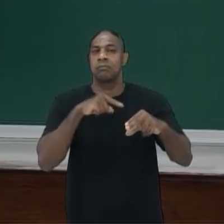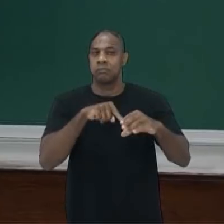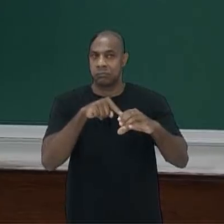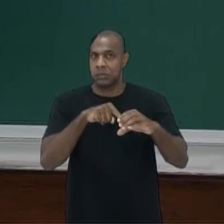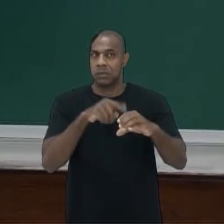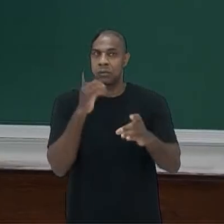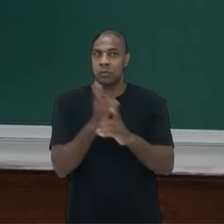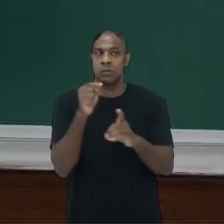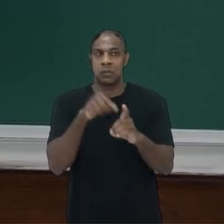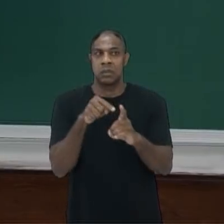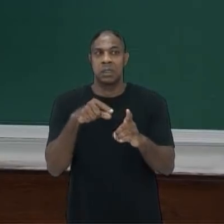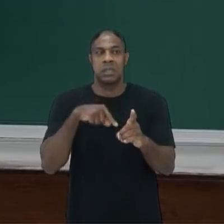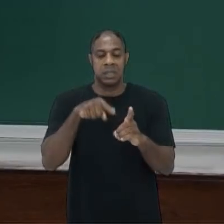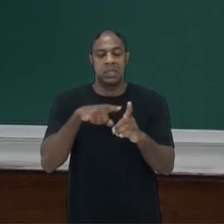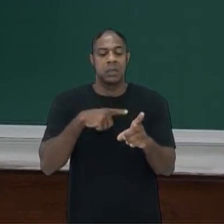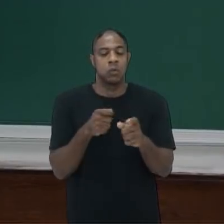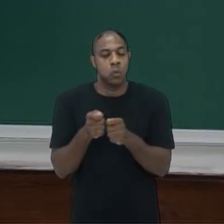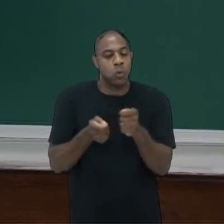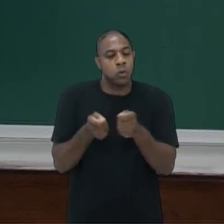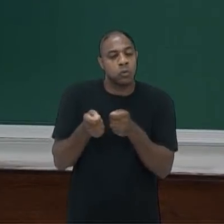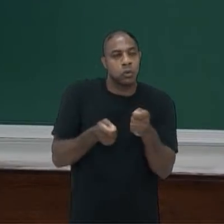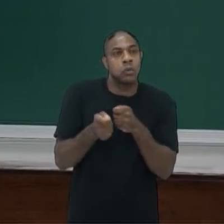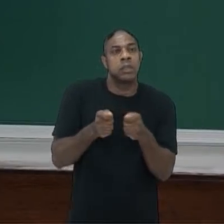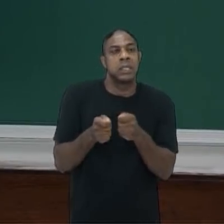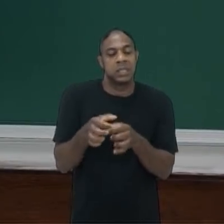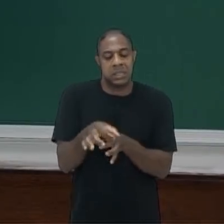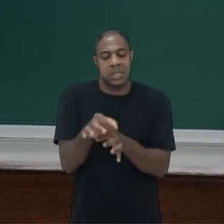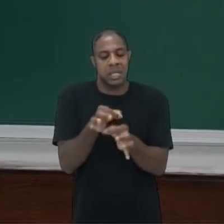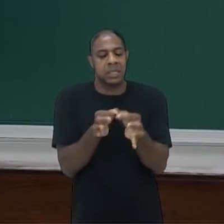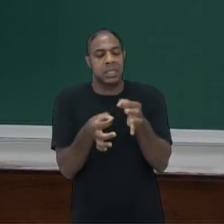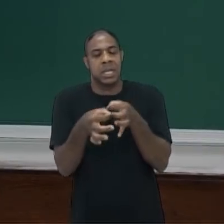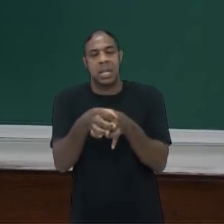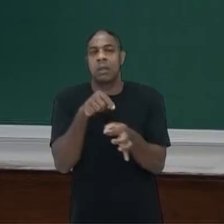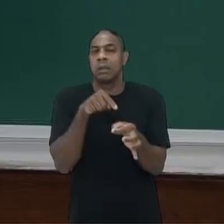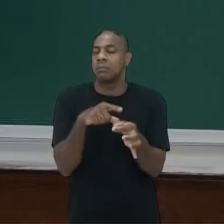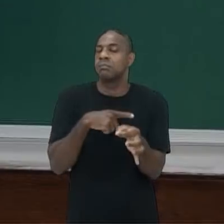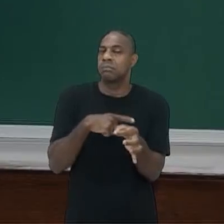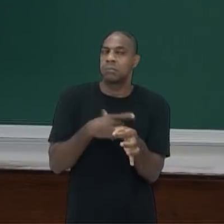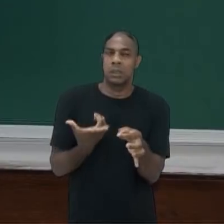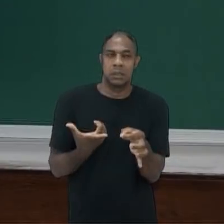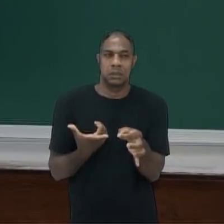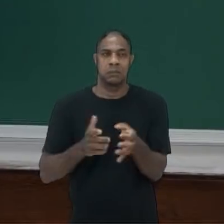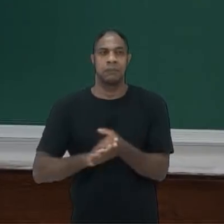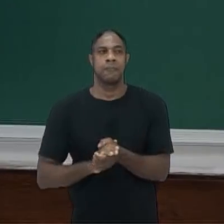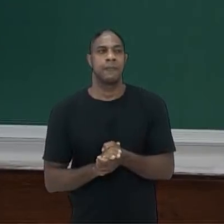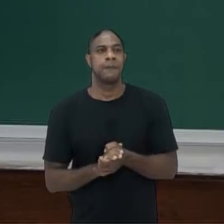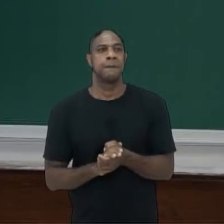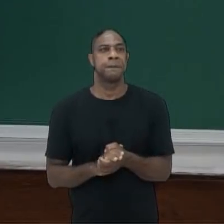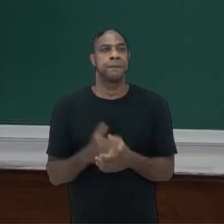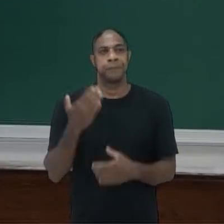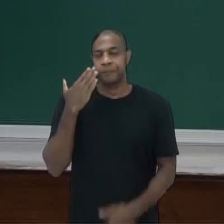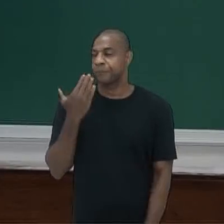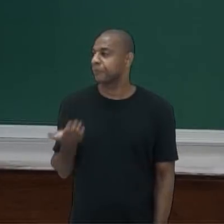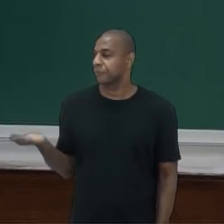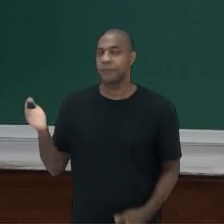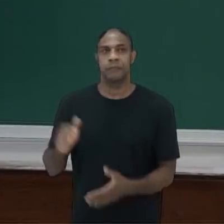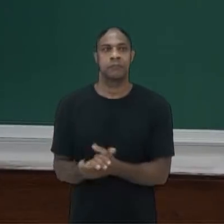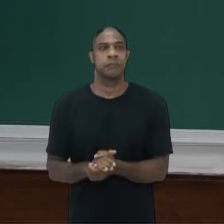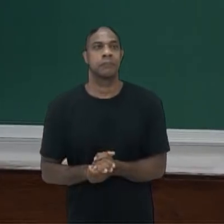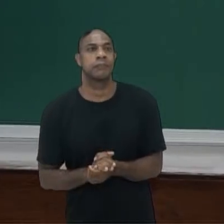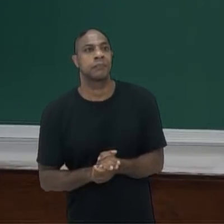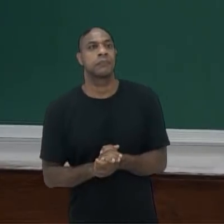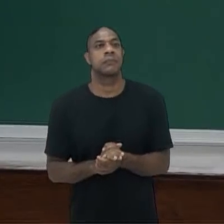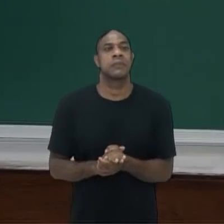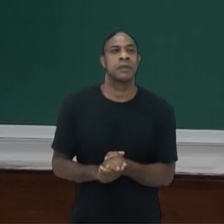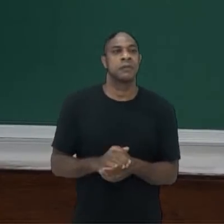lá também existe todo o controle da célula. O que as organelas vão fazer são comandadas pelo núcleo. E eu aponto para